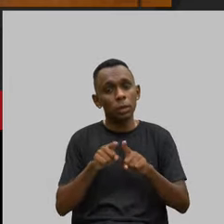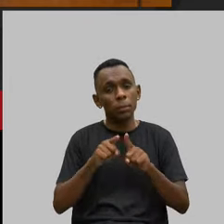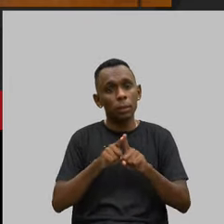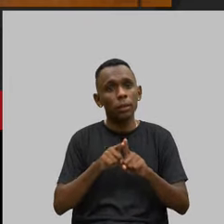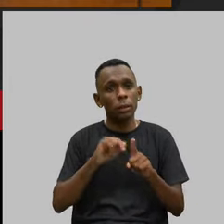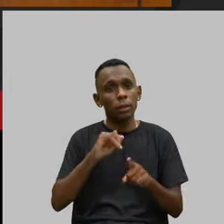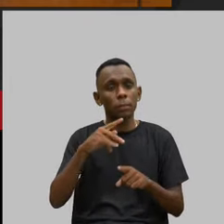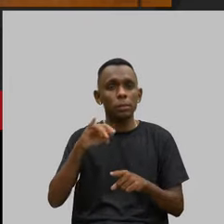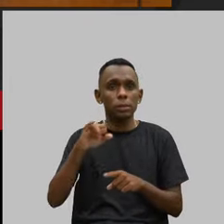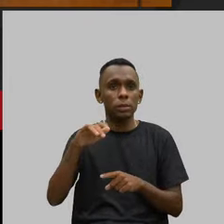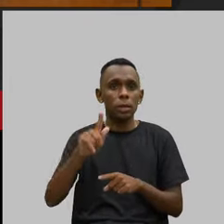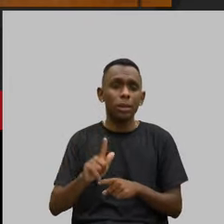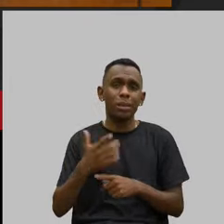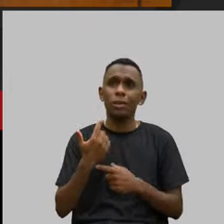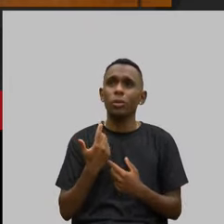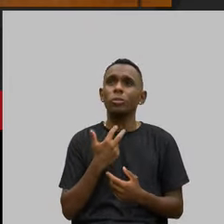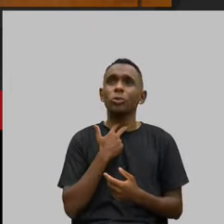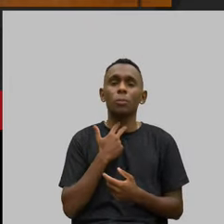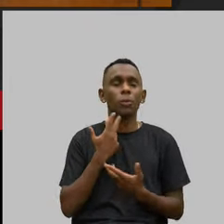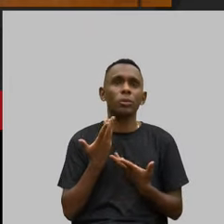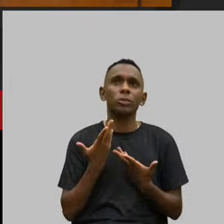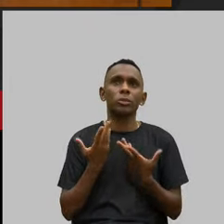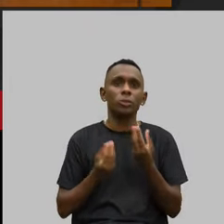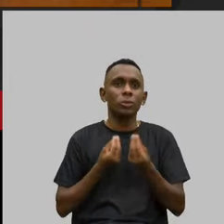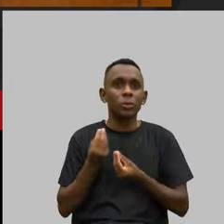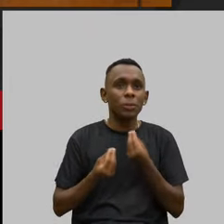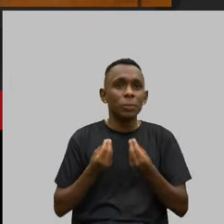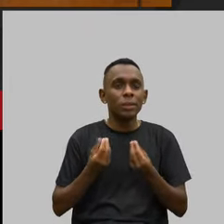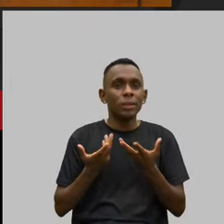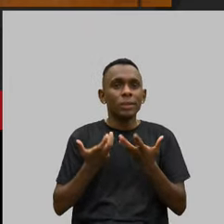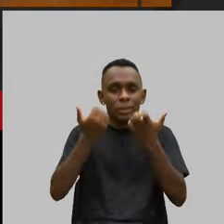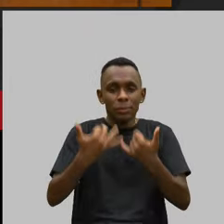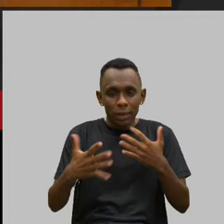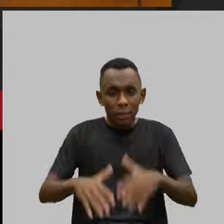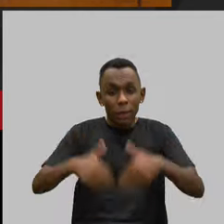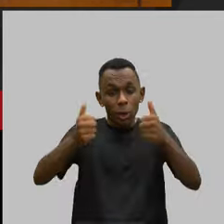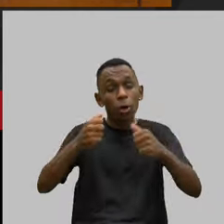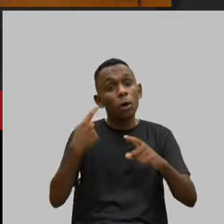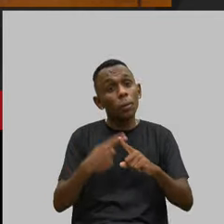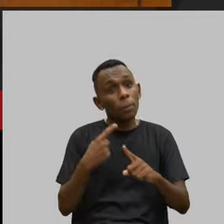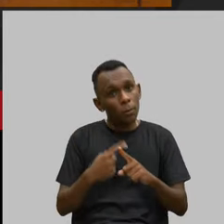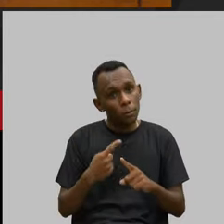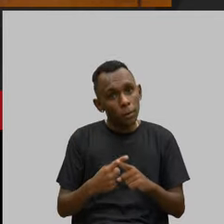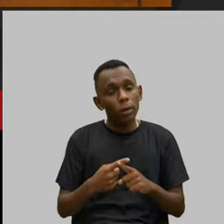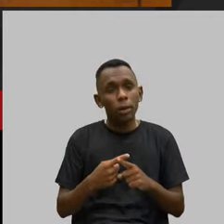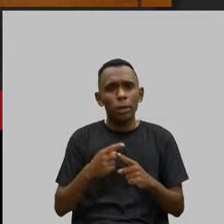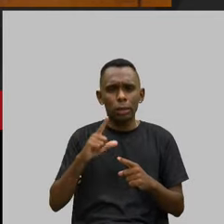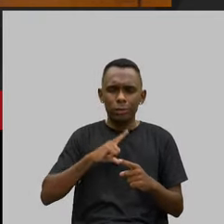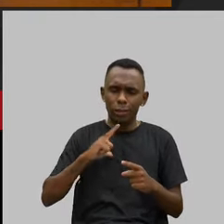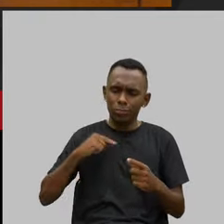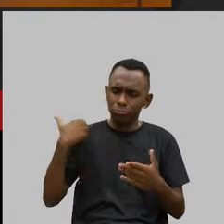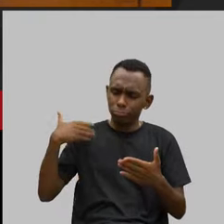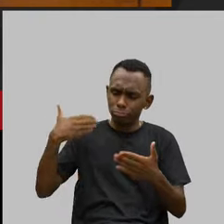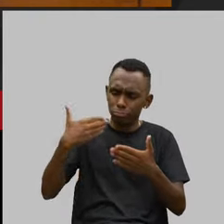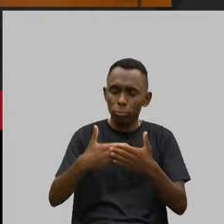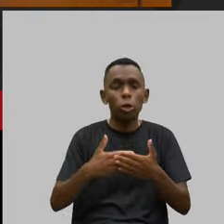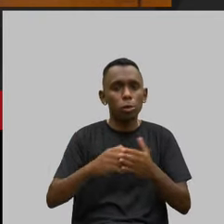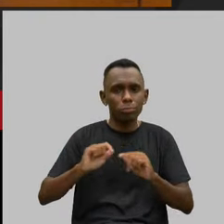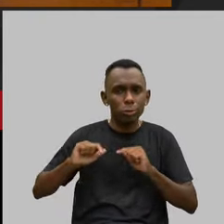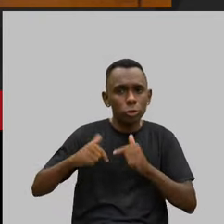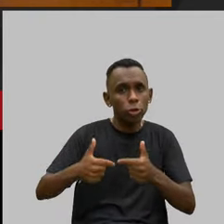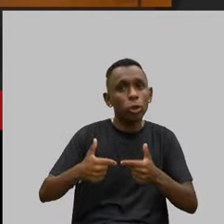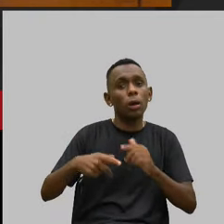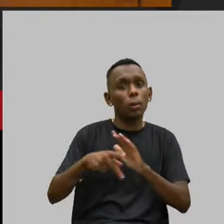eu não teria como falar melhor eh Sem dúvida eh o André dos Anjos tem um histórico né de realmente dedicação a